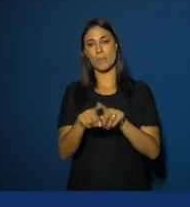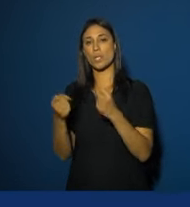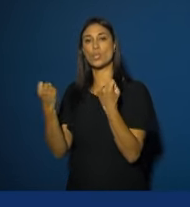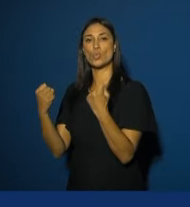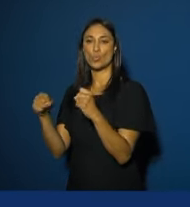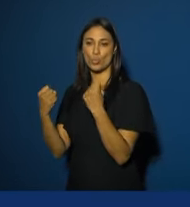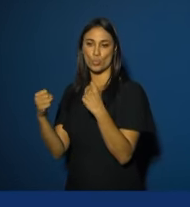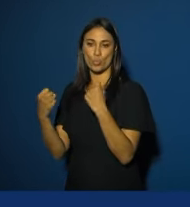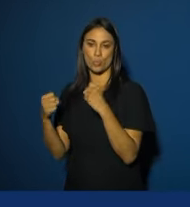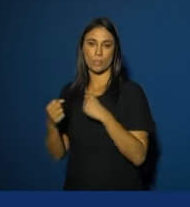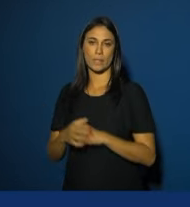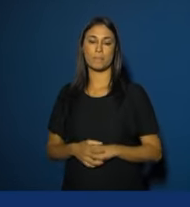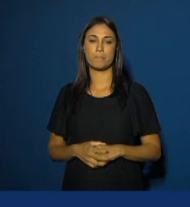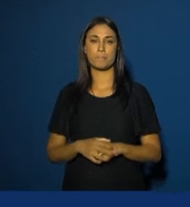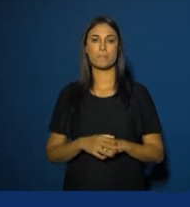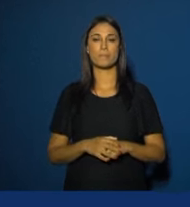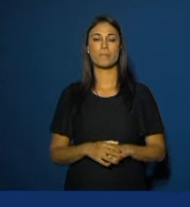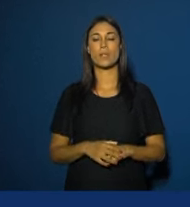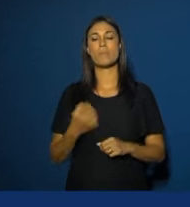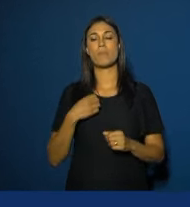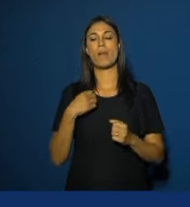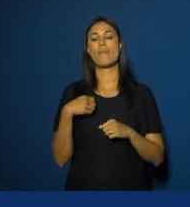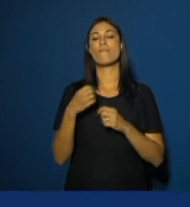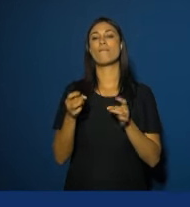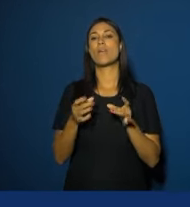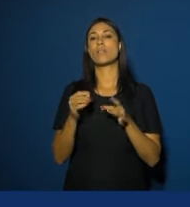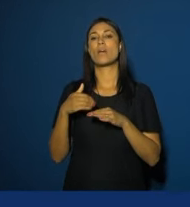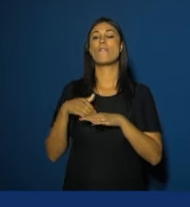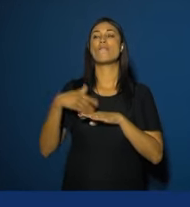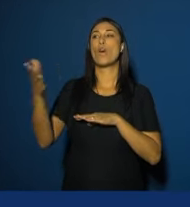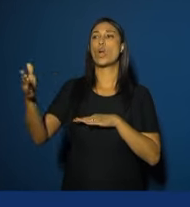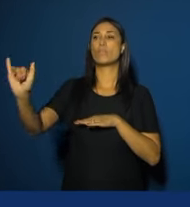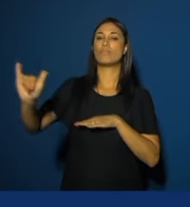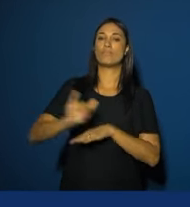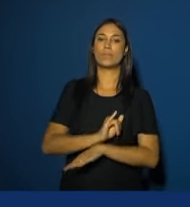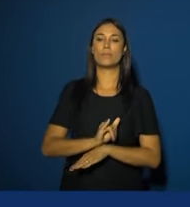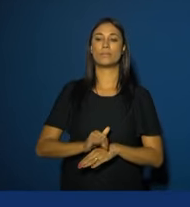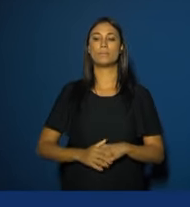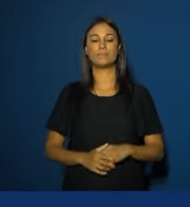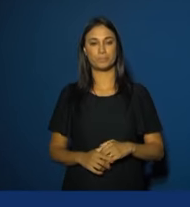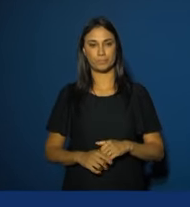industrial para a exportação e importação. Vamos lá.